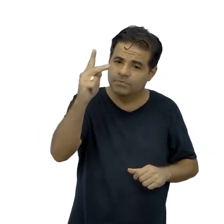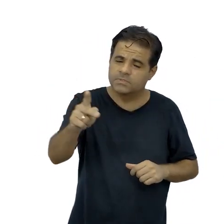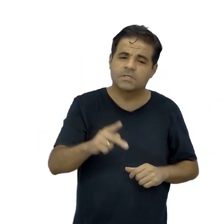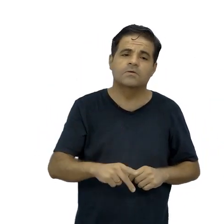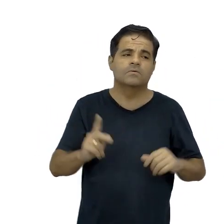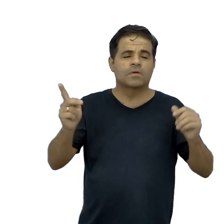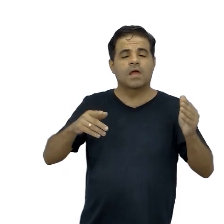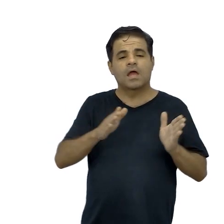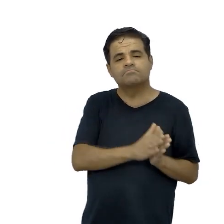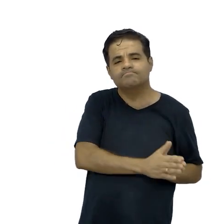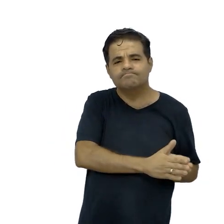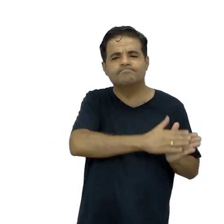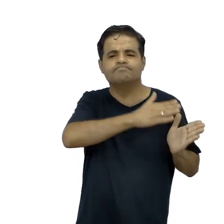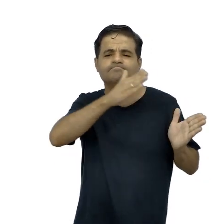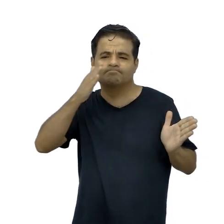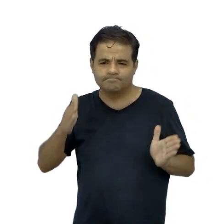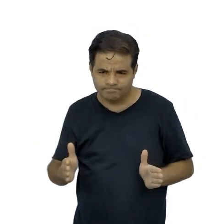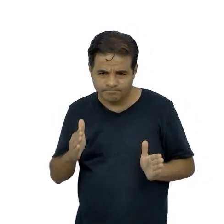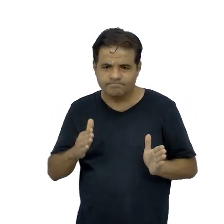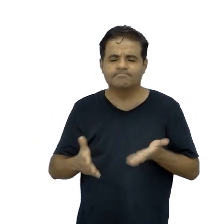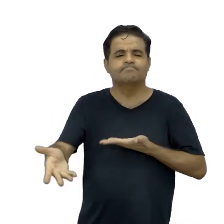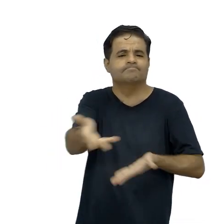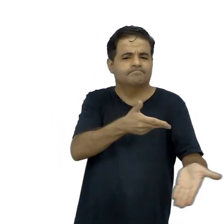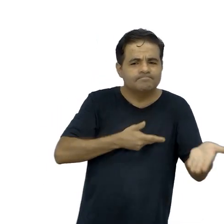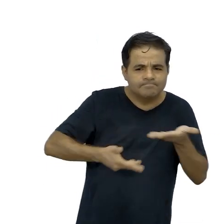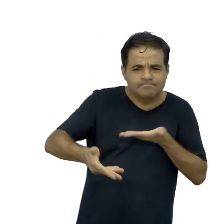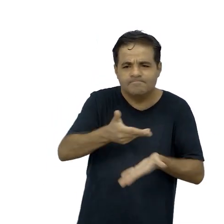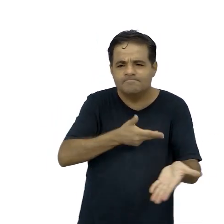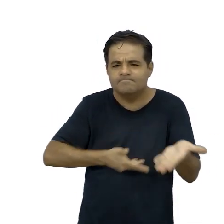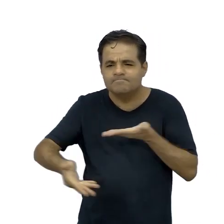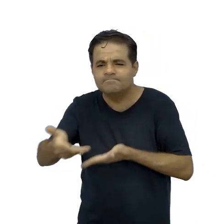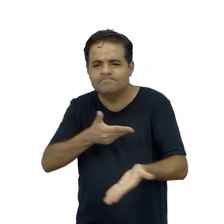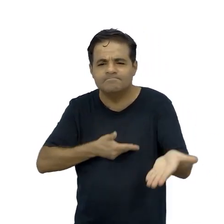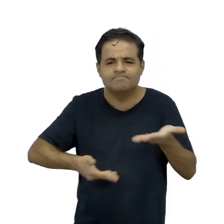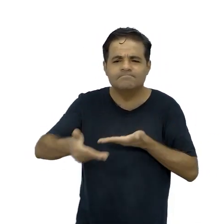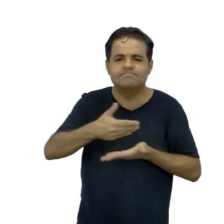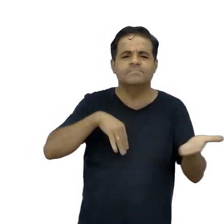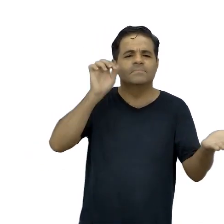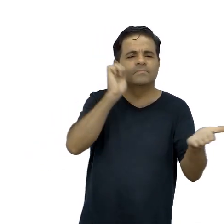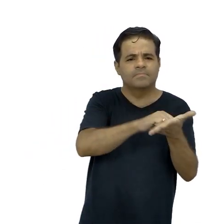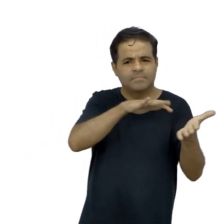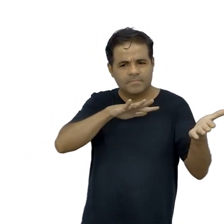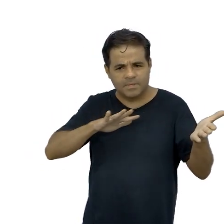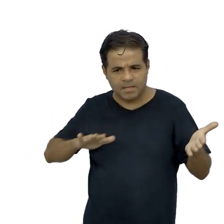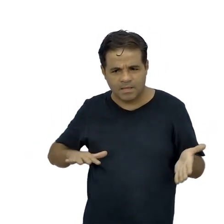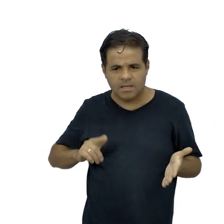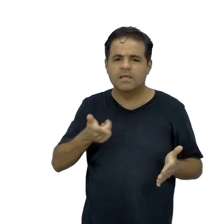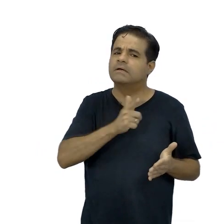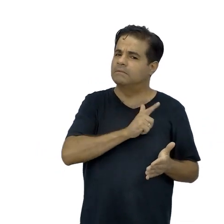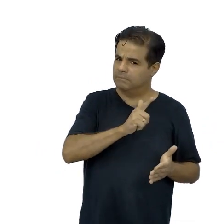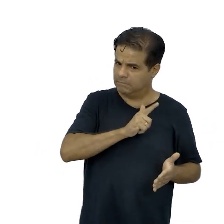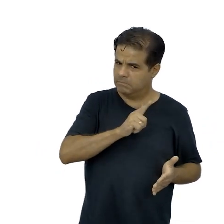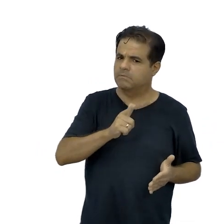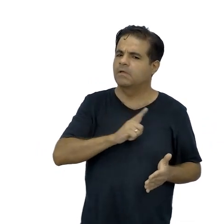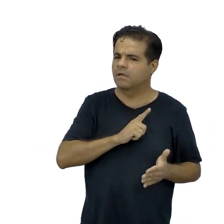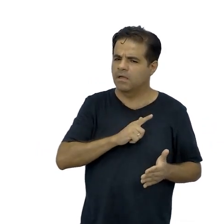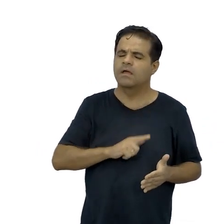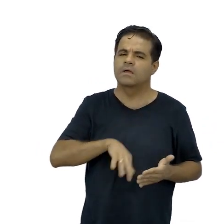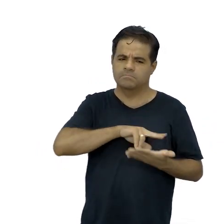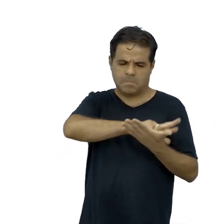uma estruturação bem intuitiva, bem interativa, com atividades muito